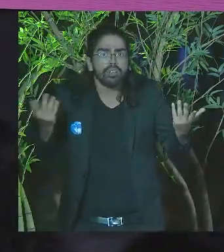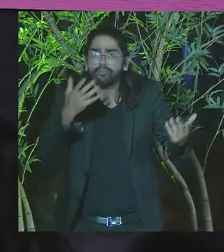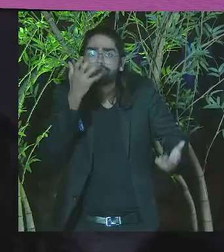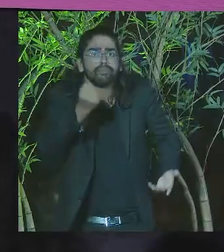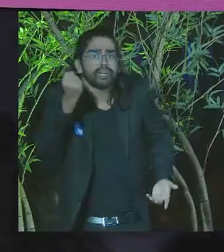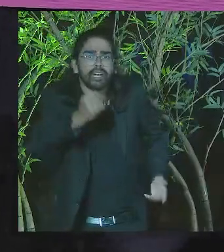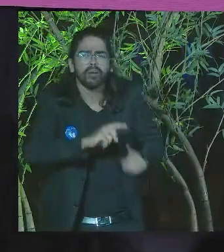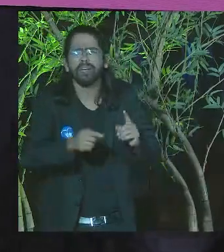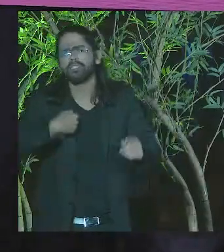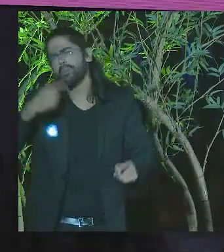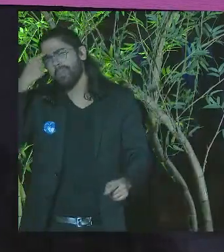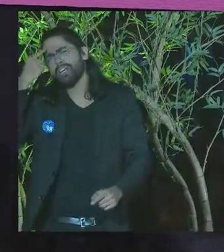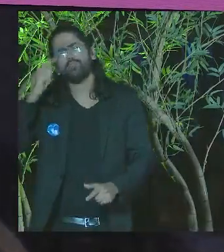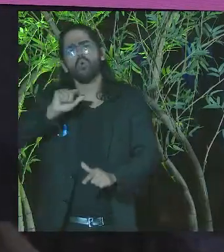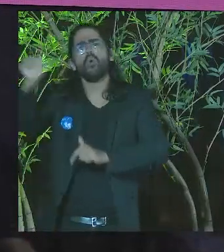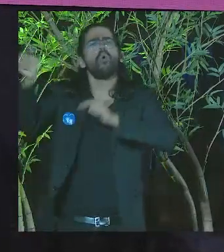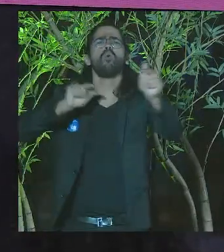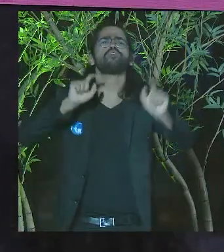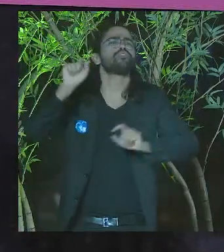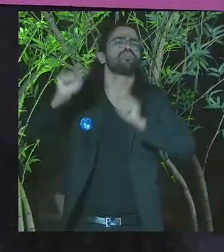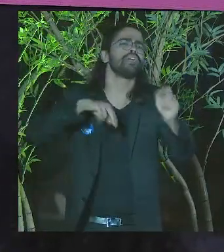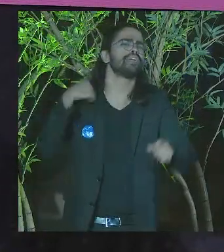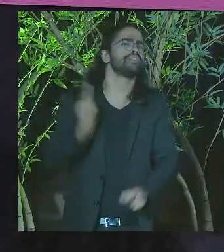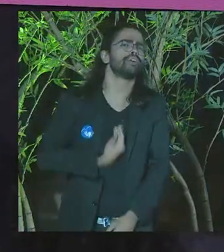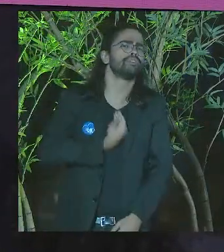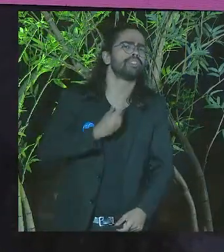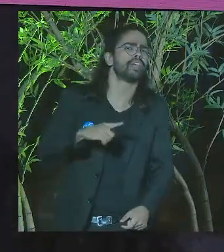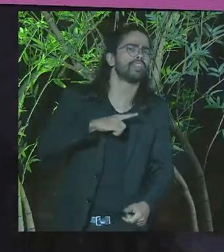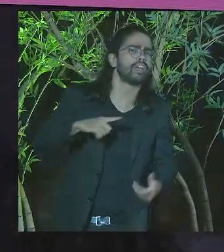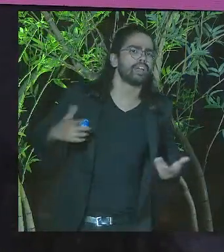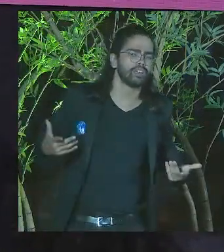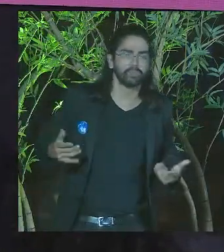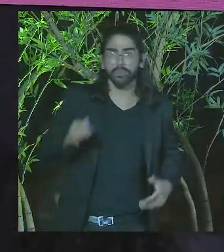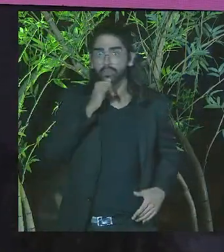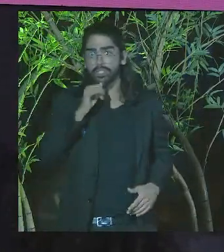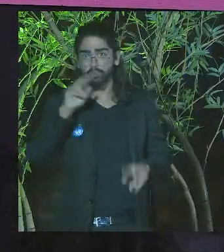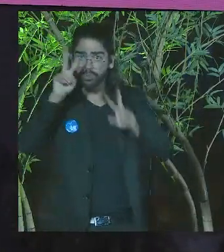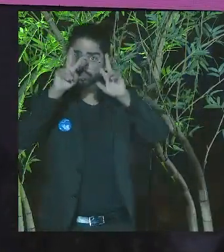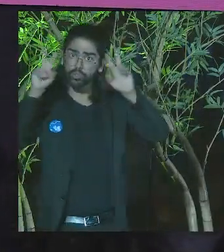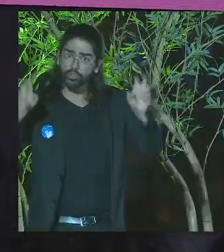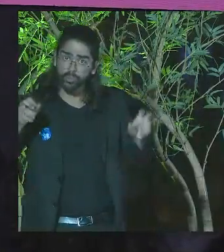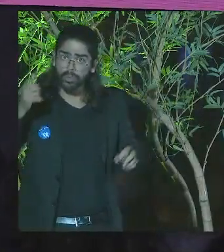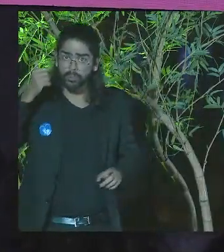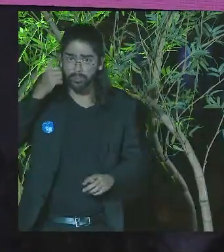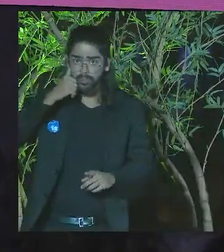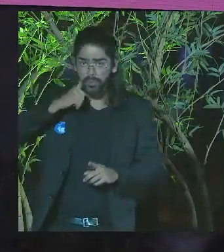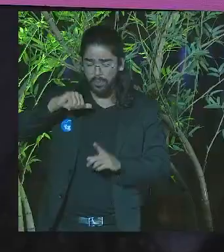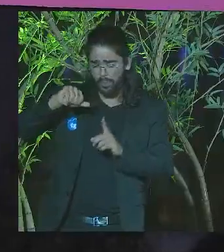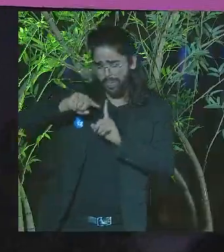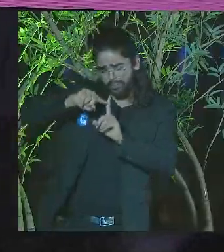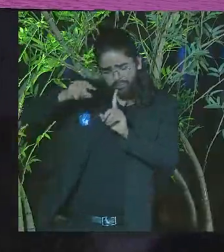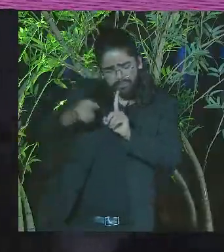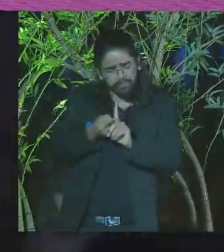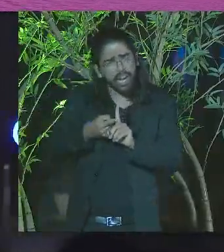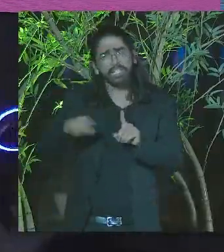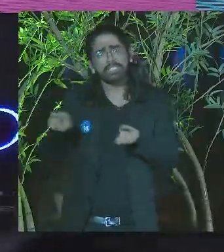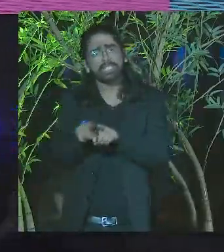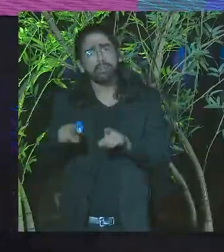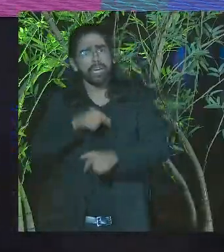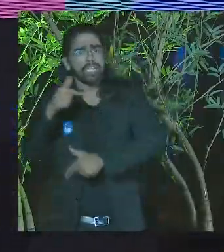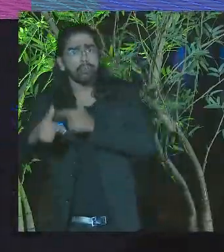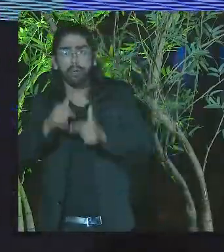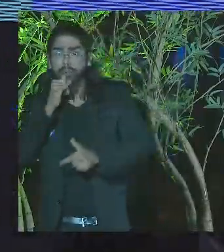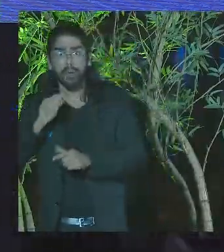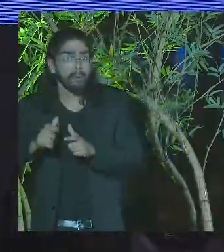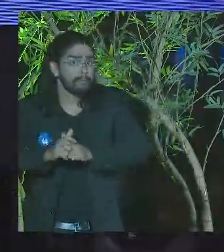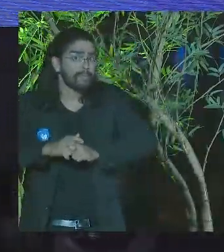outros dispensers que a gente tem no nosso dia a dia. A gente estava falando aqui sobre maternidade e trabalho. 40% das mulheres que voltam da